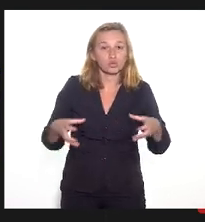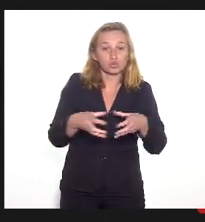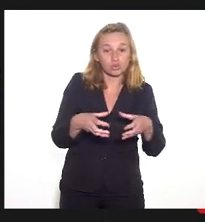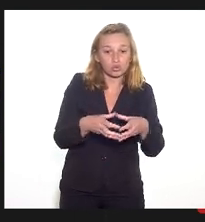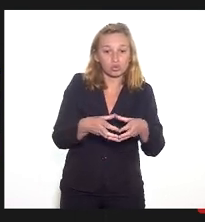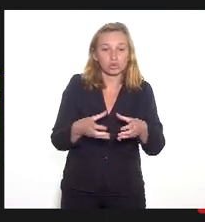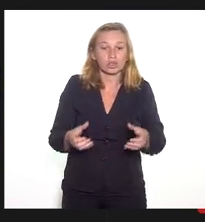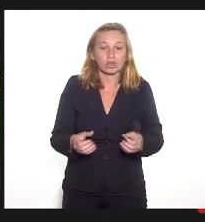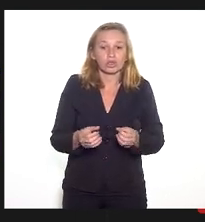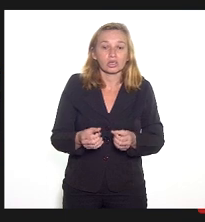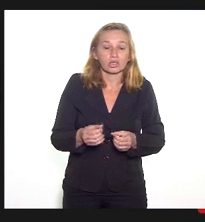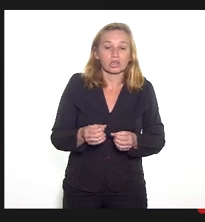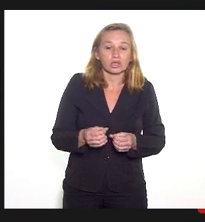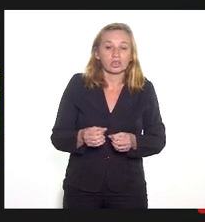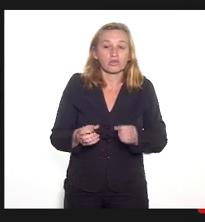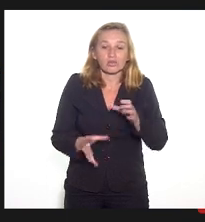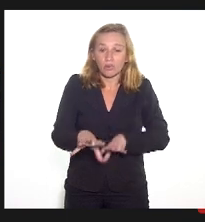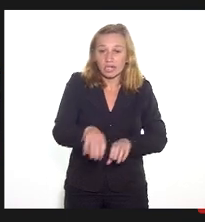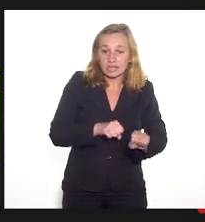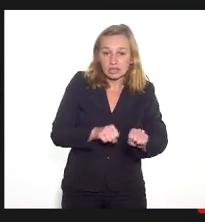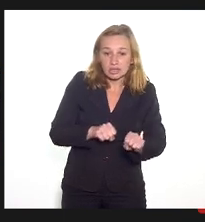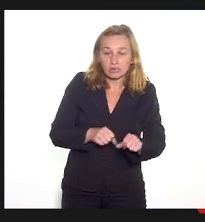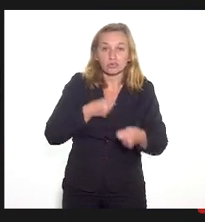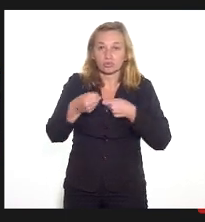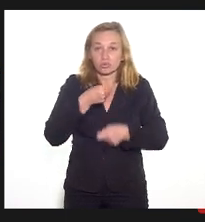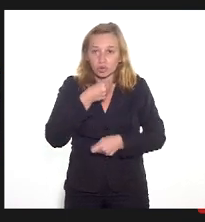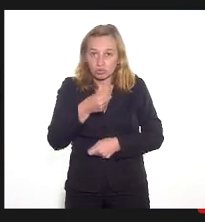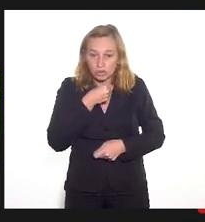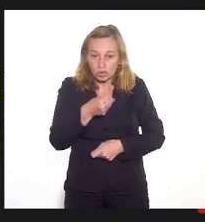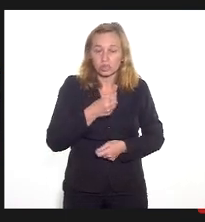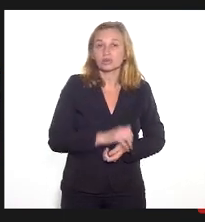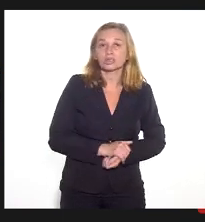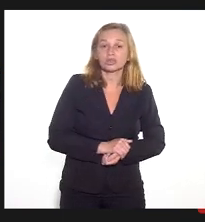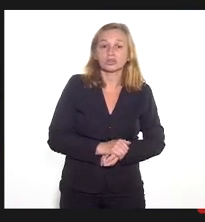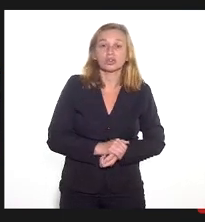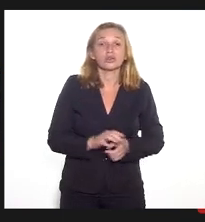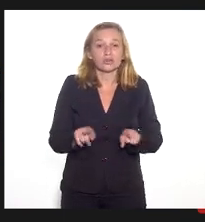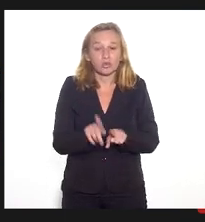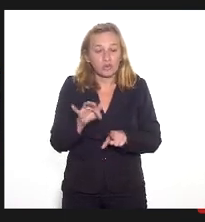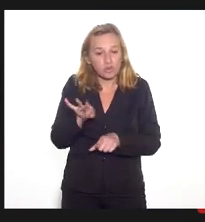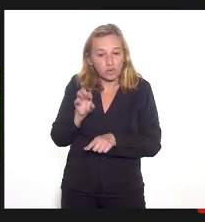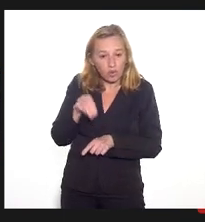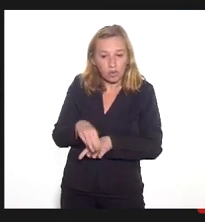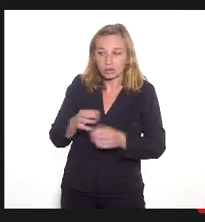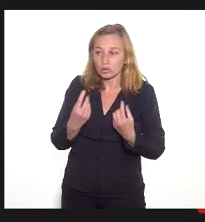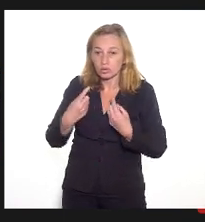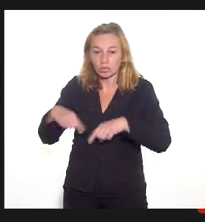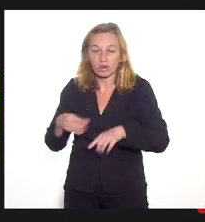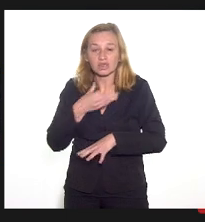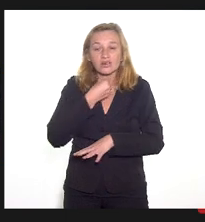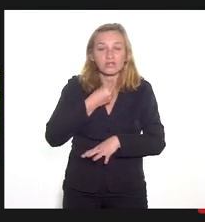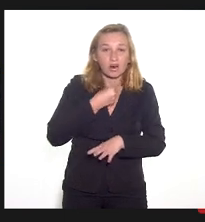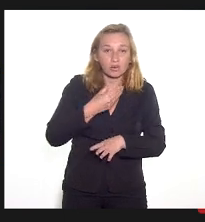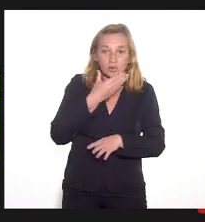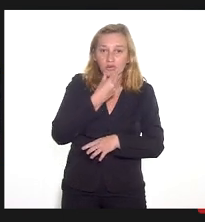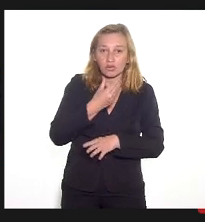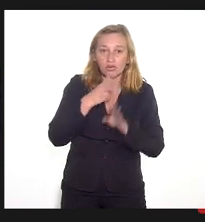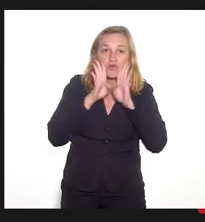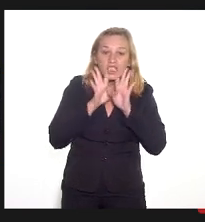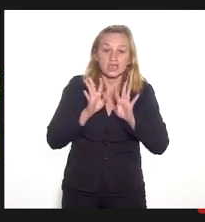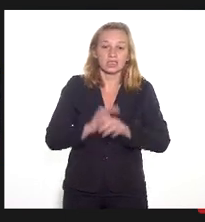de formação de jornalistas, de formação de comunicadores populares, um fórum também de combate às fake news, né? É importante a gente juntar